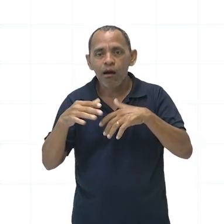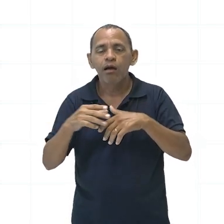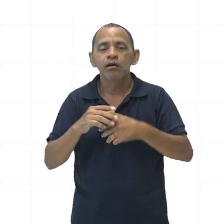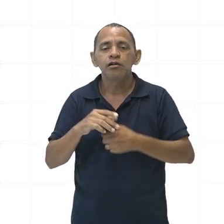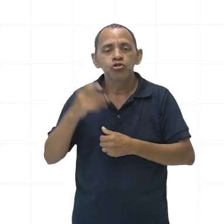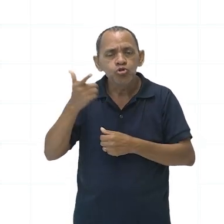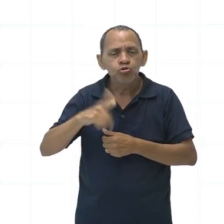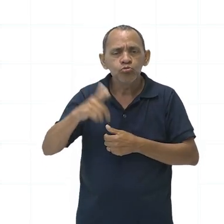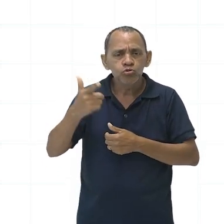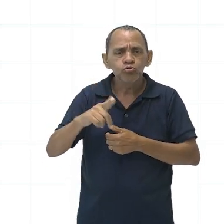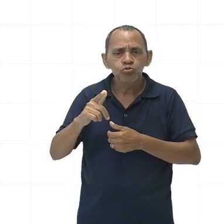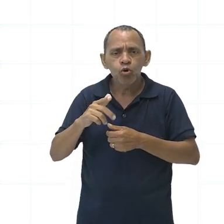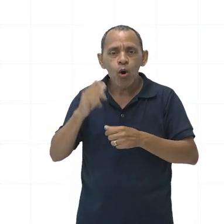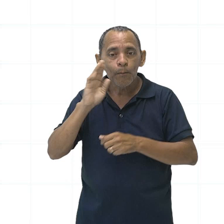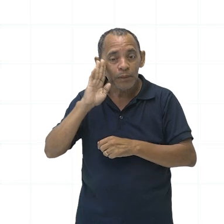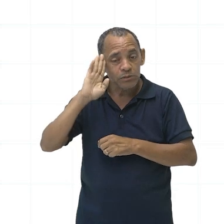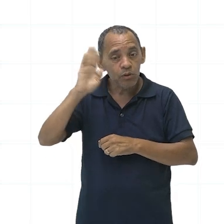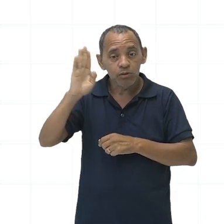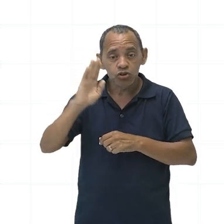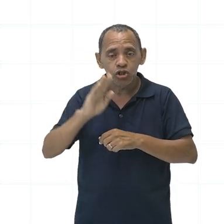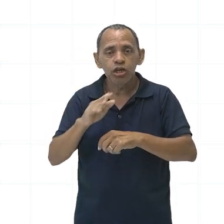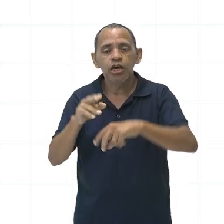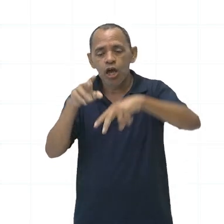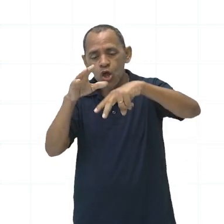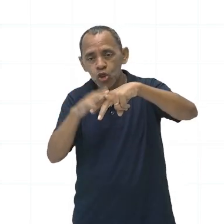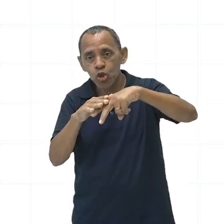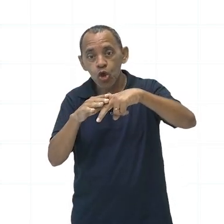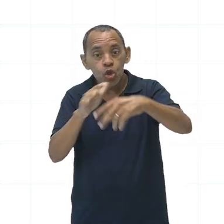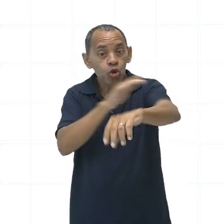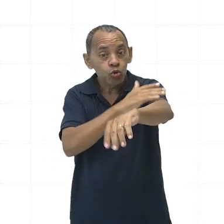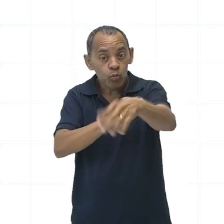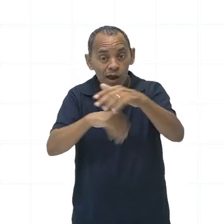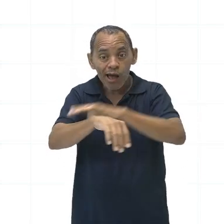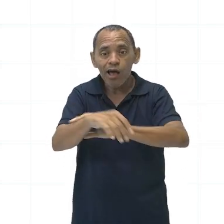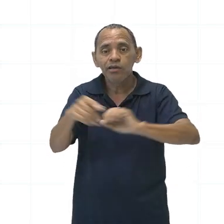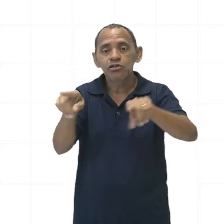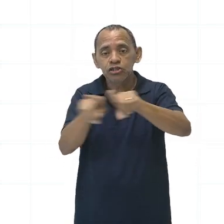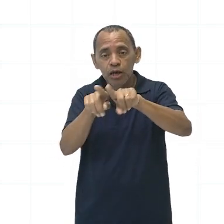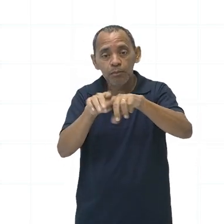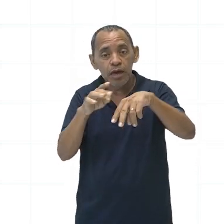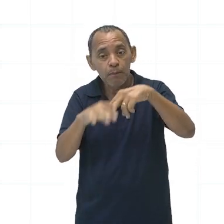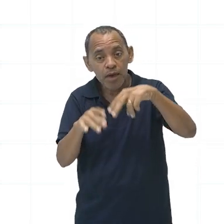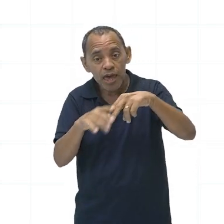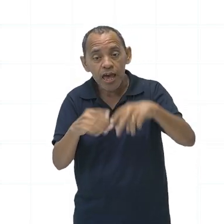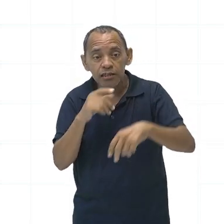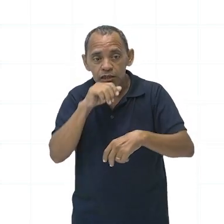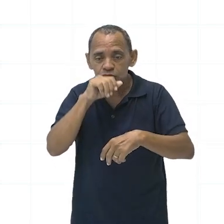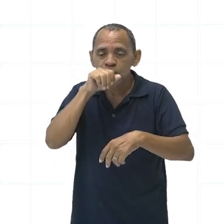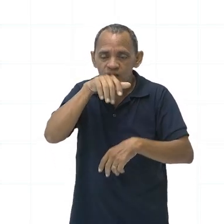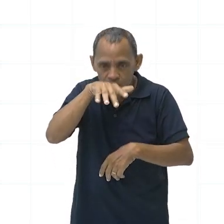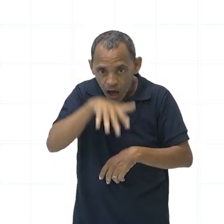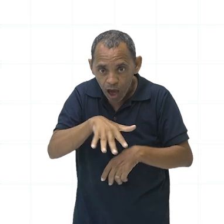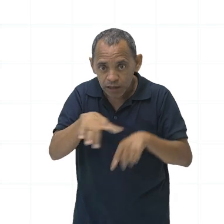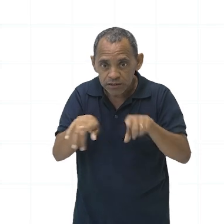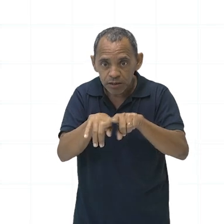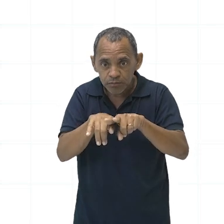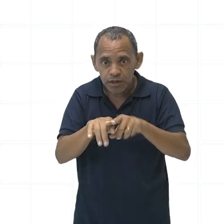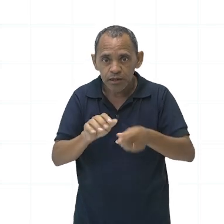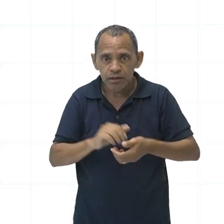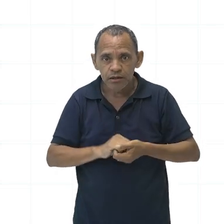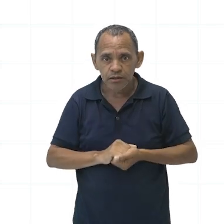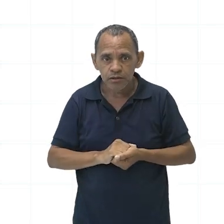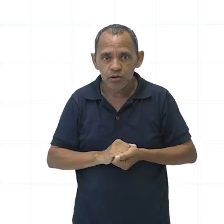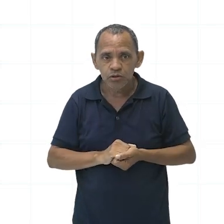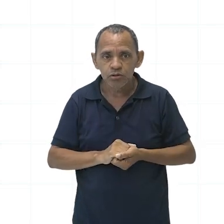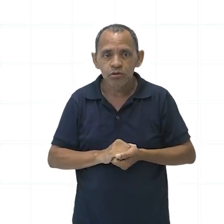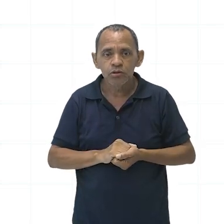principalmente nos braços e pernas, inconsciência, salivação excessiva, liberação involuntária